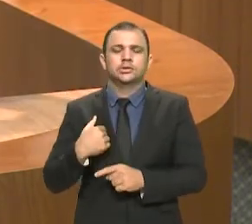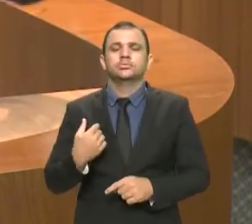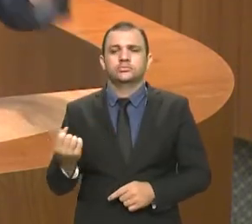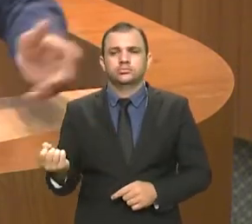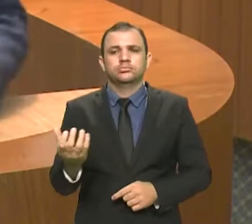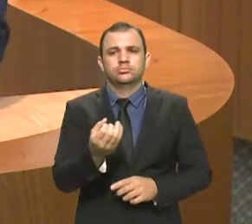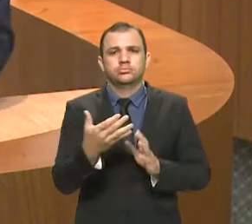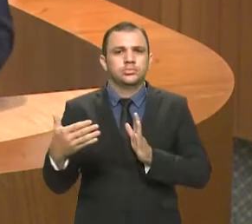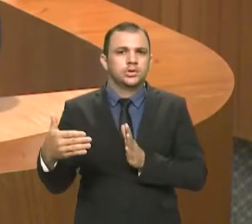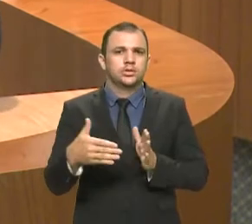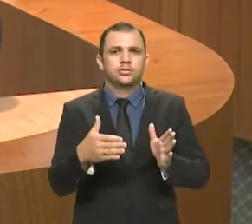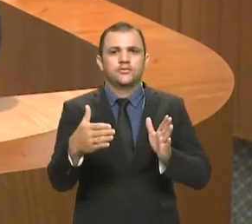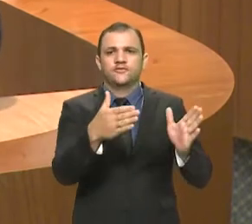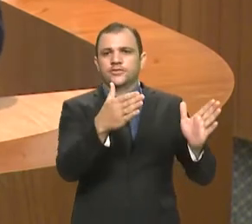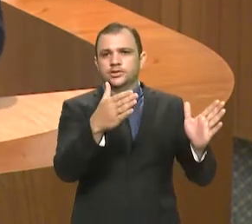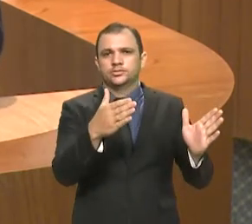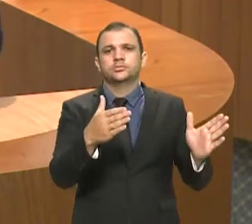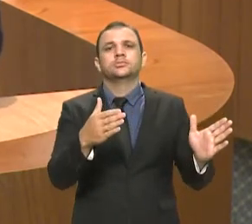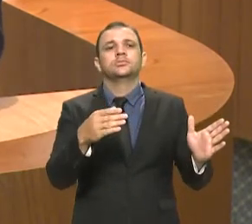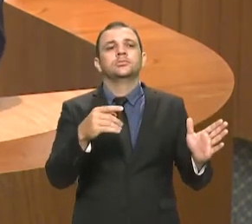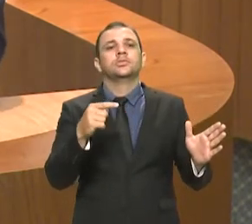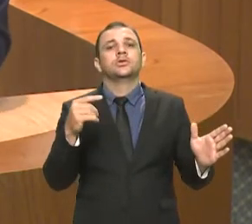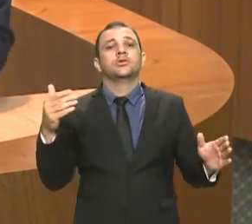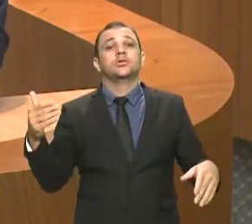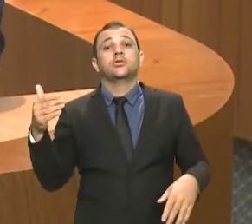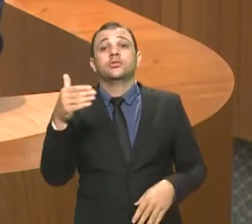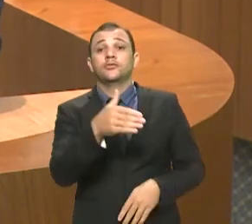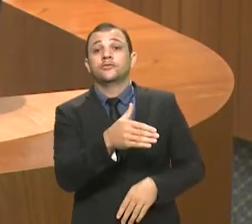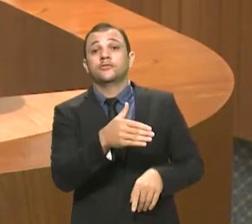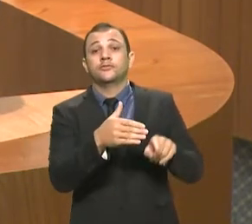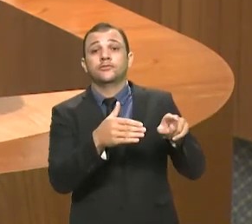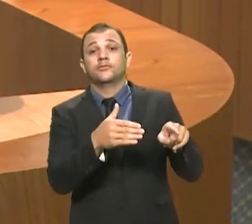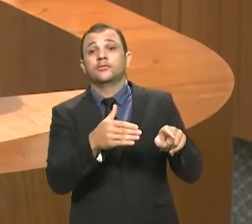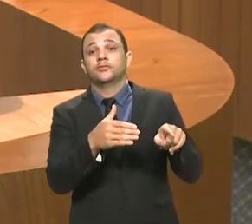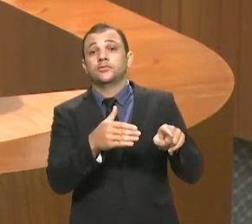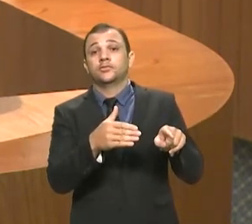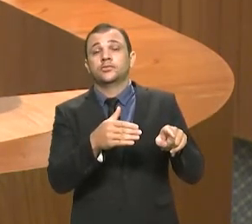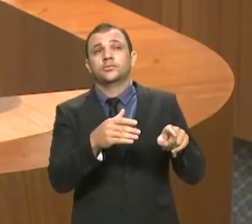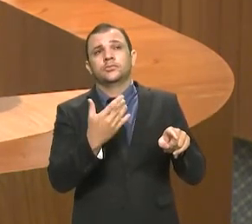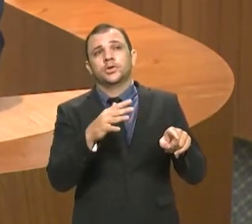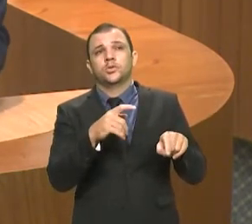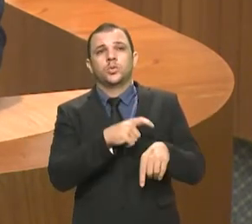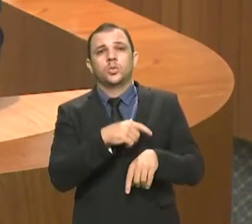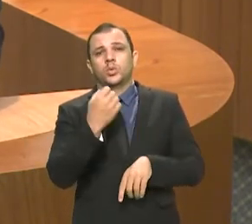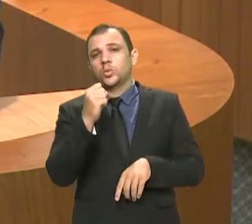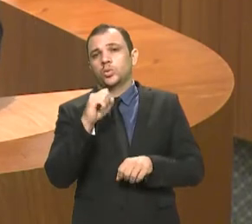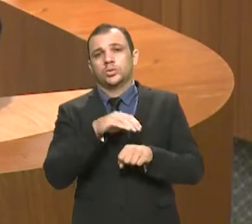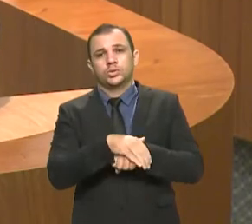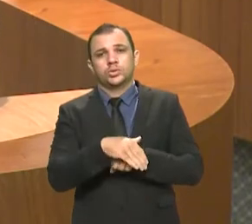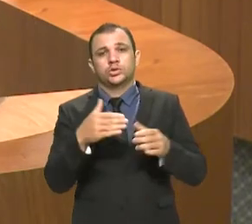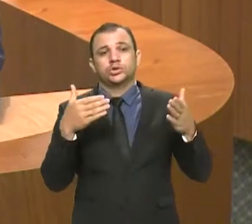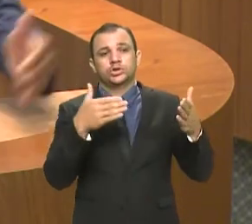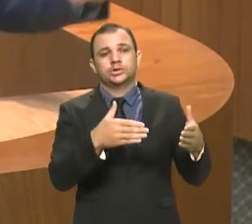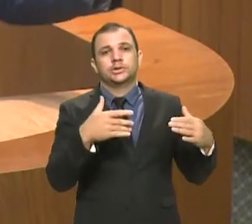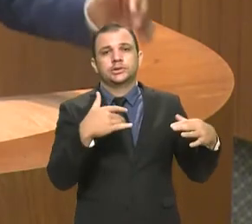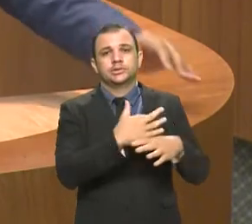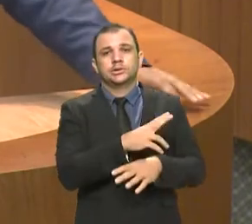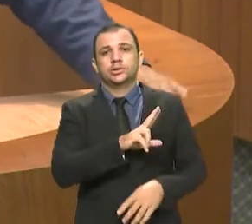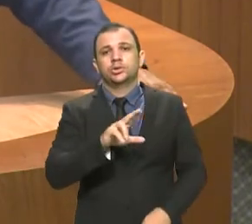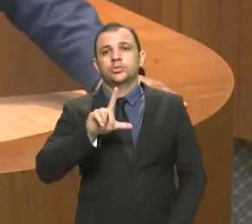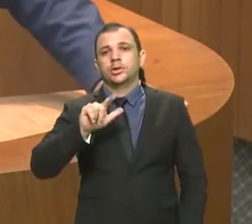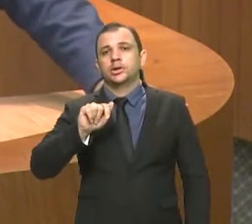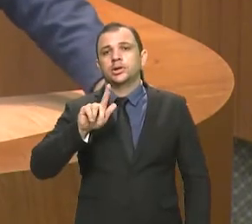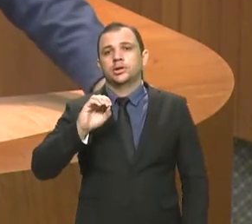estrada, estrada de carroçal, e já cheguei por volta de 20 horas na cidade de Lagoa do Mato, uma pequena cidade